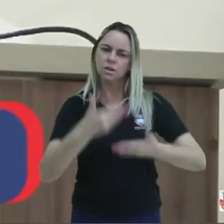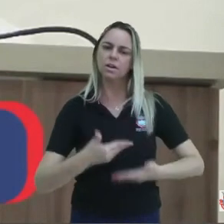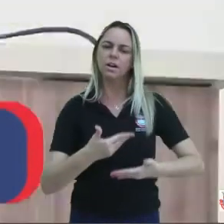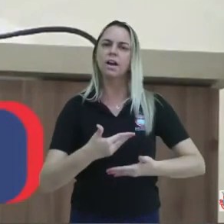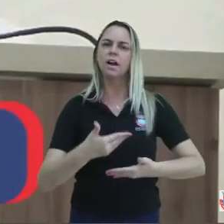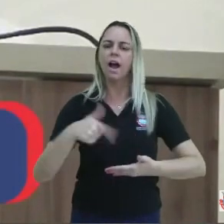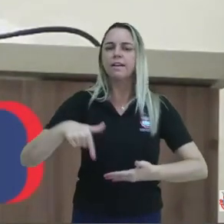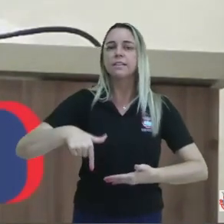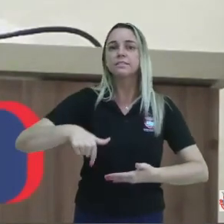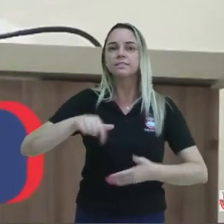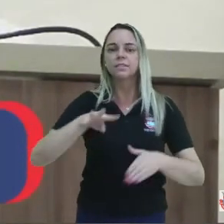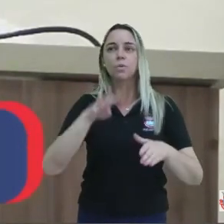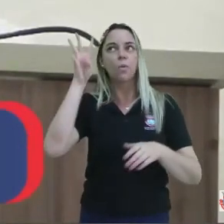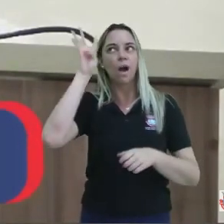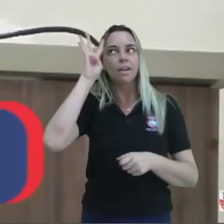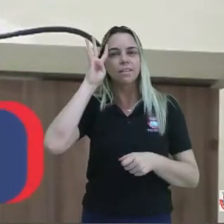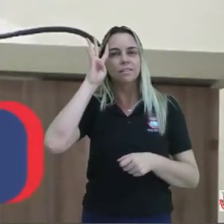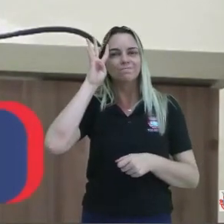nosso presidente Avanildo,